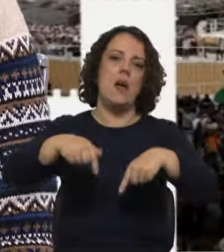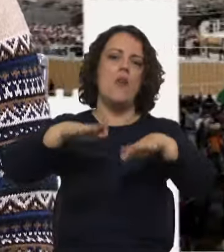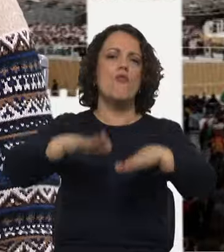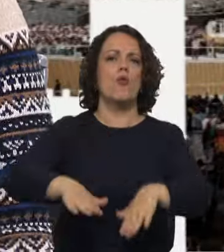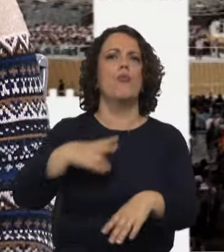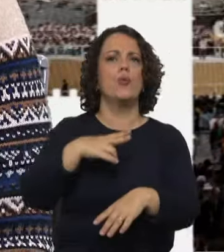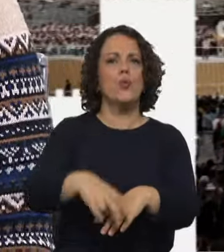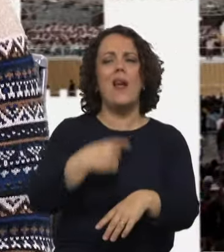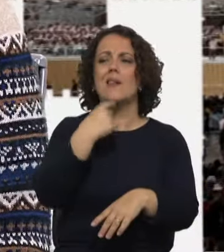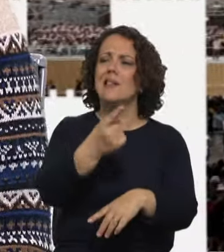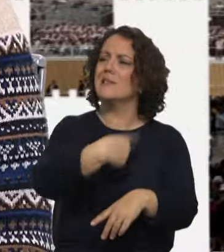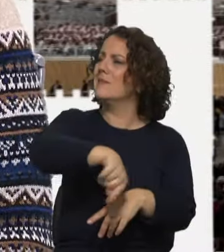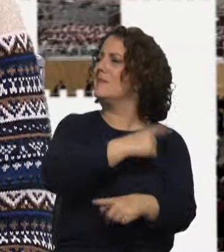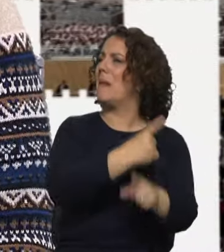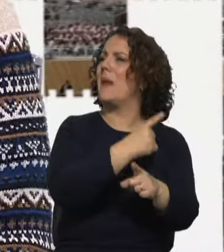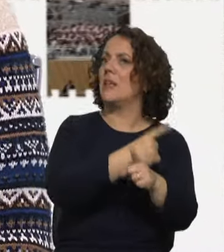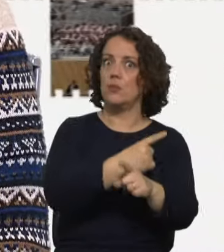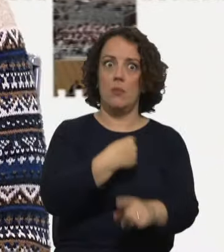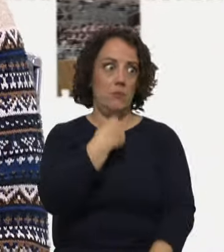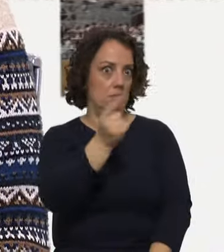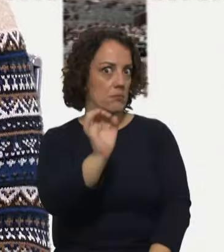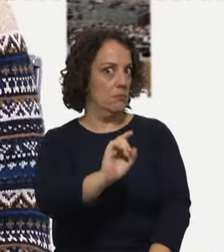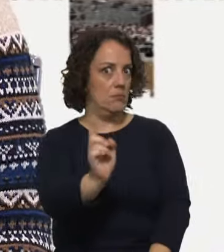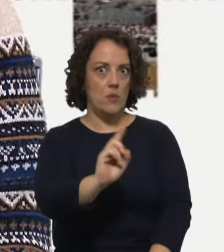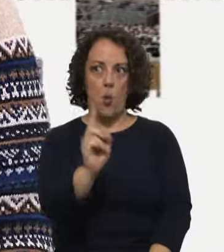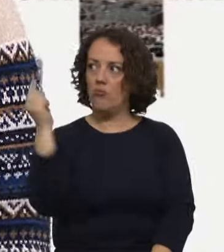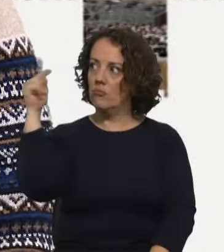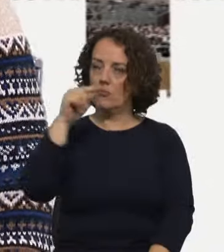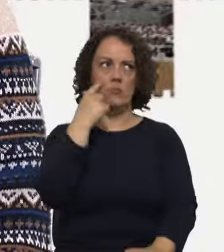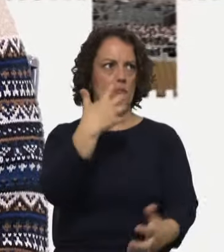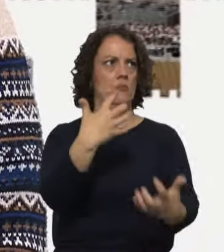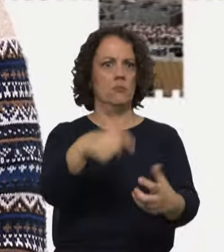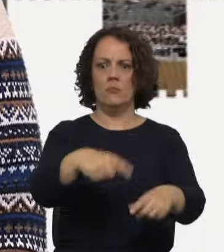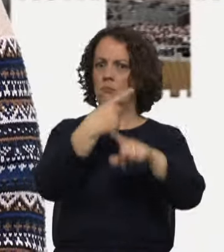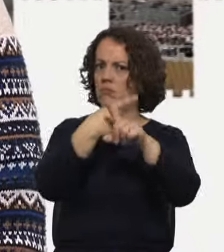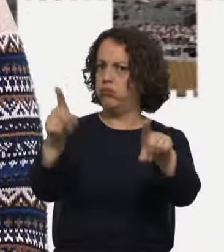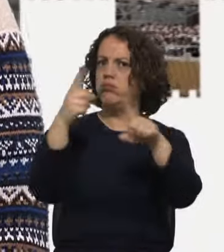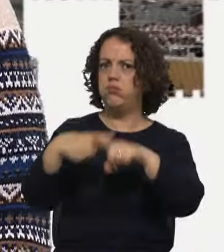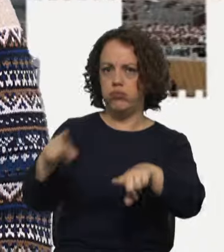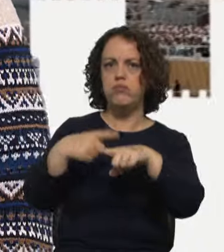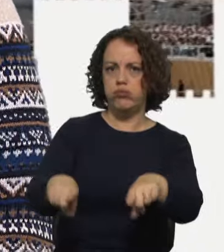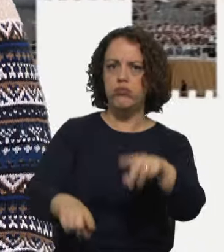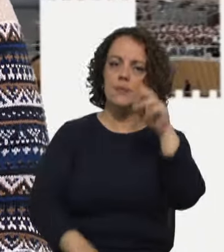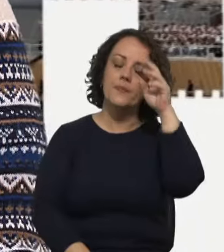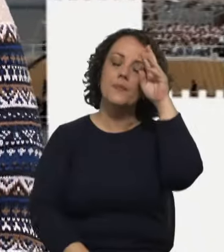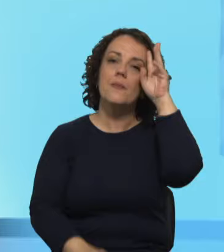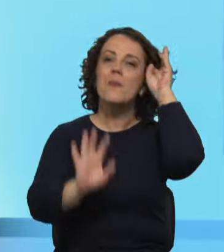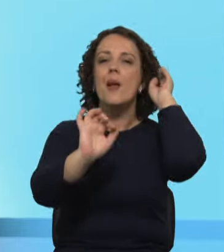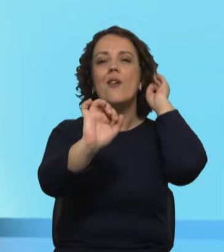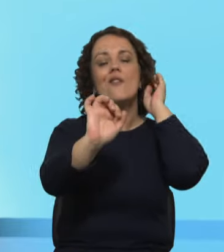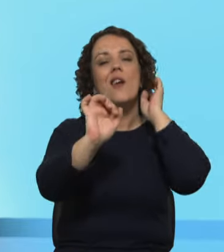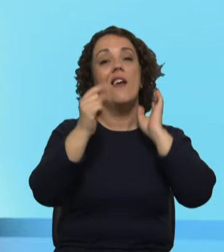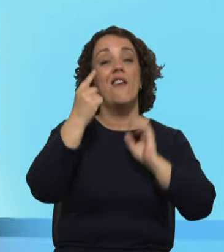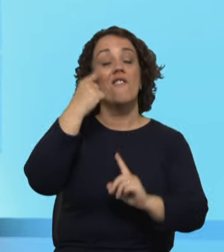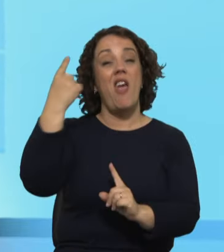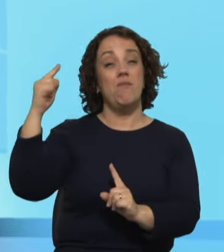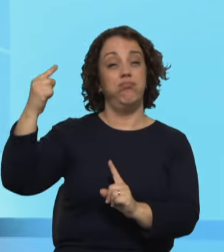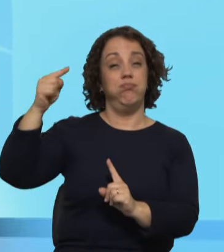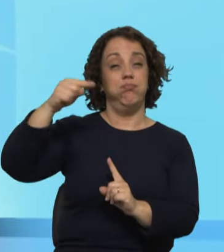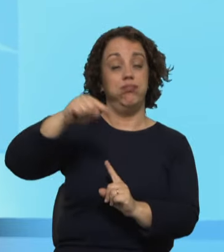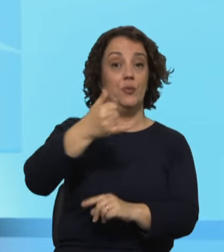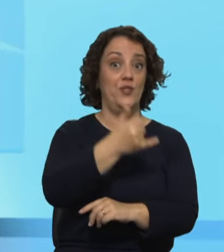tá todo na mesma é mentira não está tdo na mesmo Há muitas coisas que que mudaram mas este esta vossa viagem de 22 meses de alguma forma